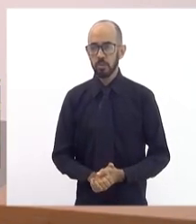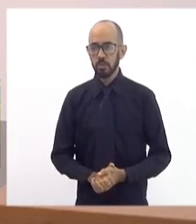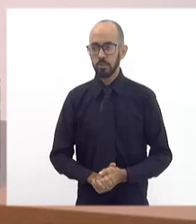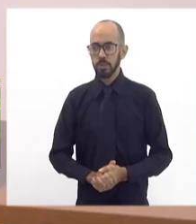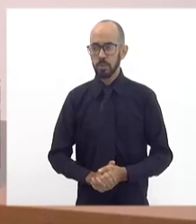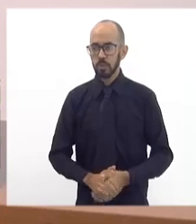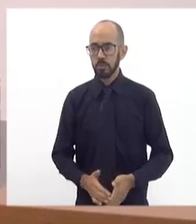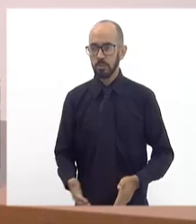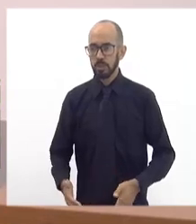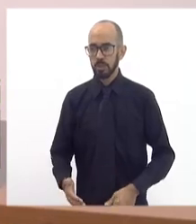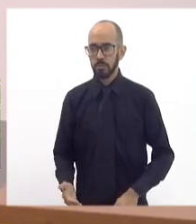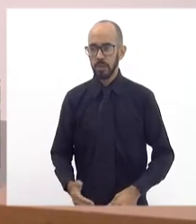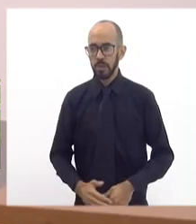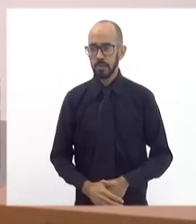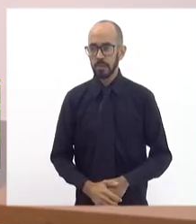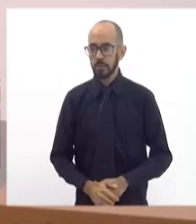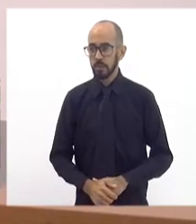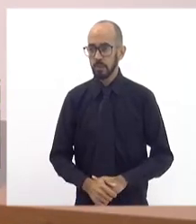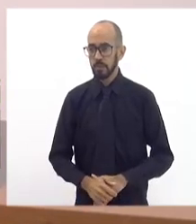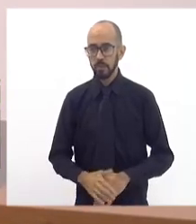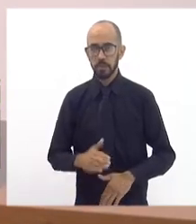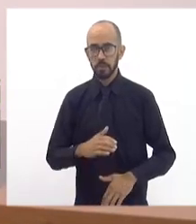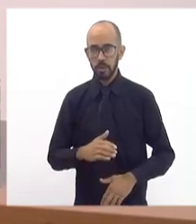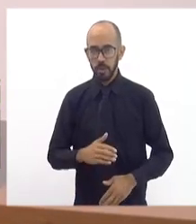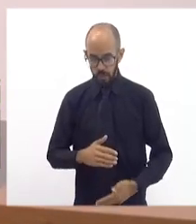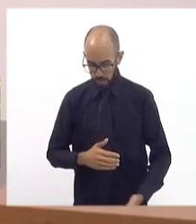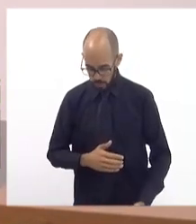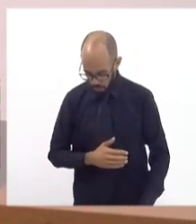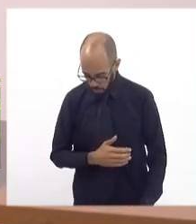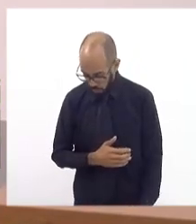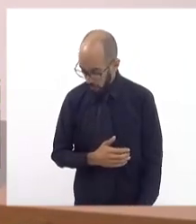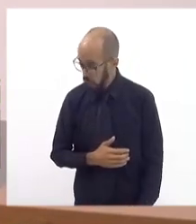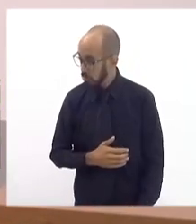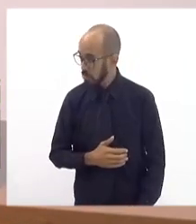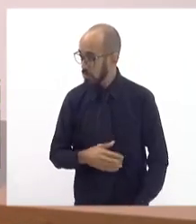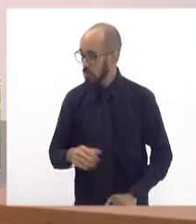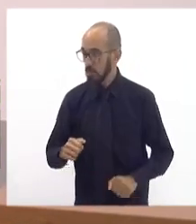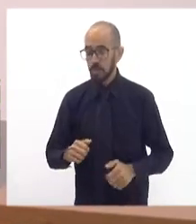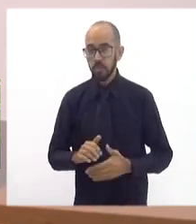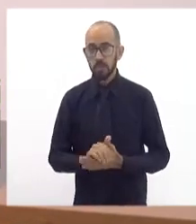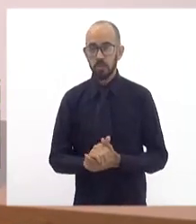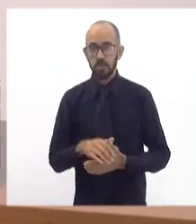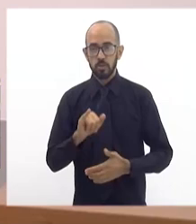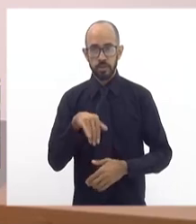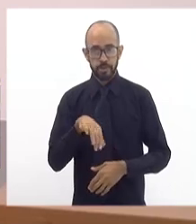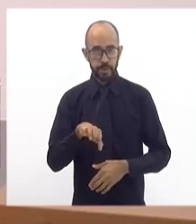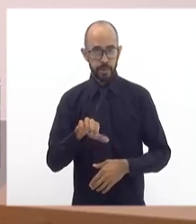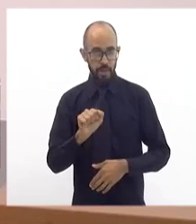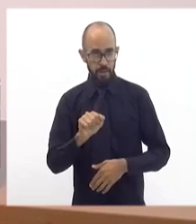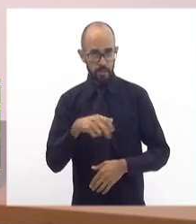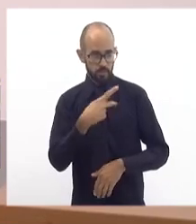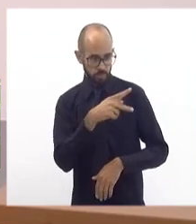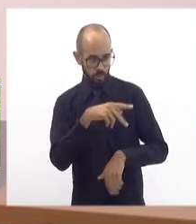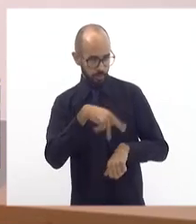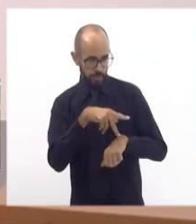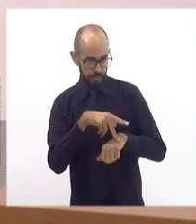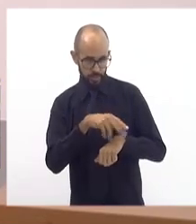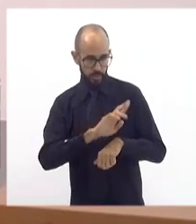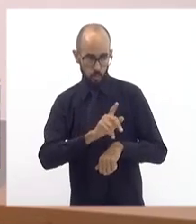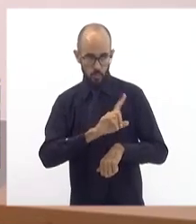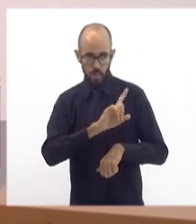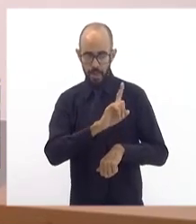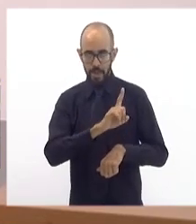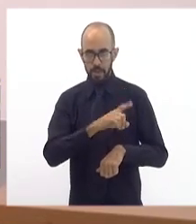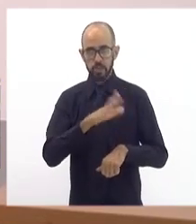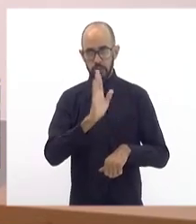Então queria propor empresa que eu tenho certeza que ele né dia lá não é igual né daqui né que nós pesquisamos como é que